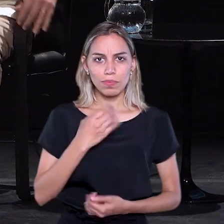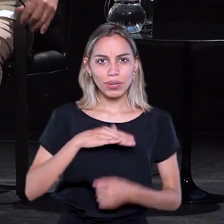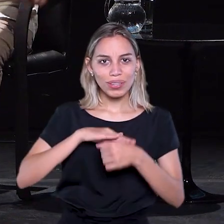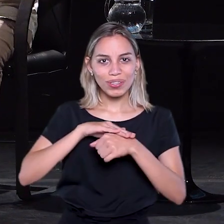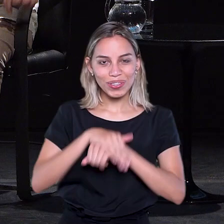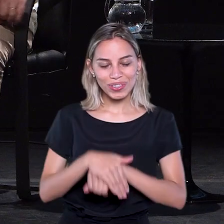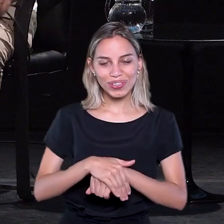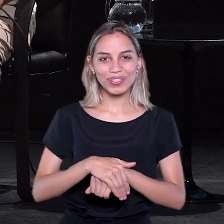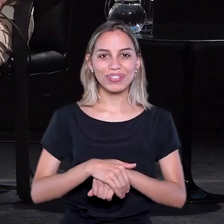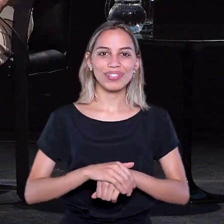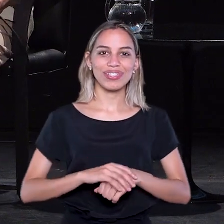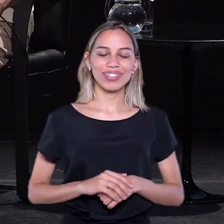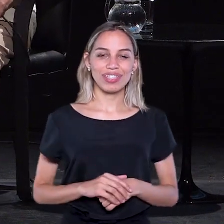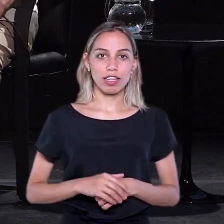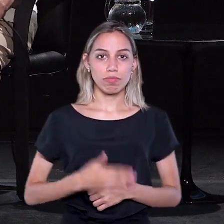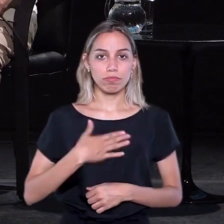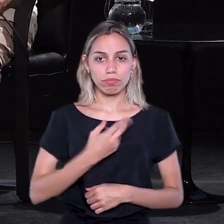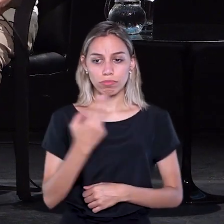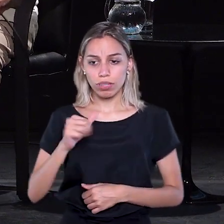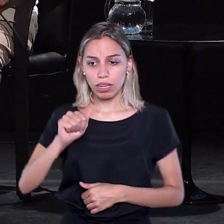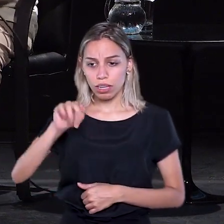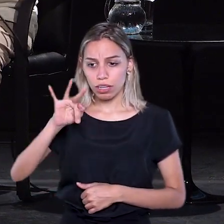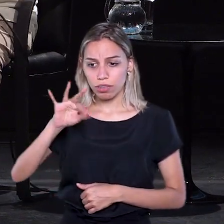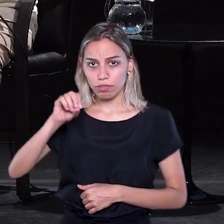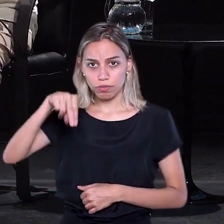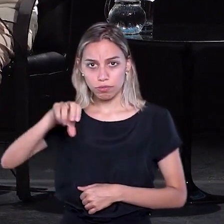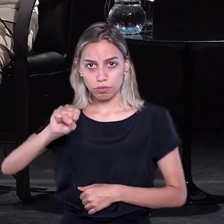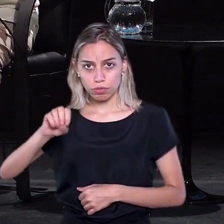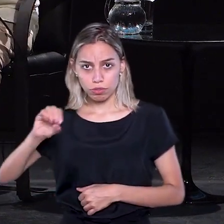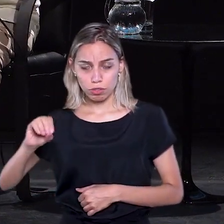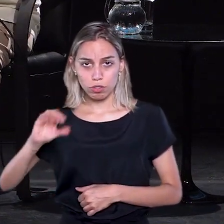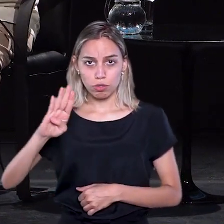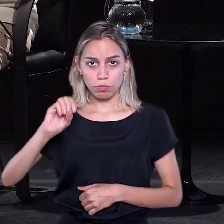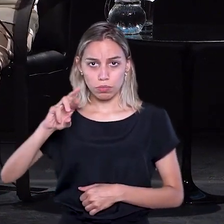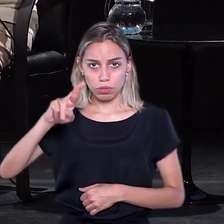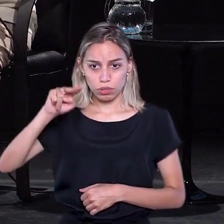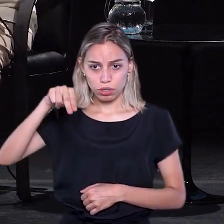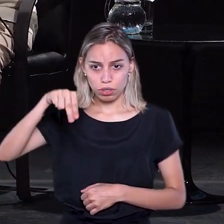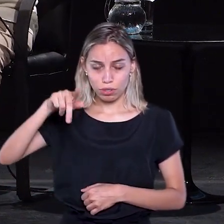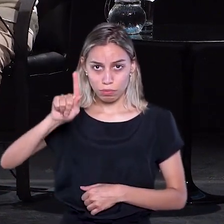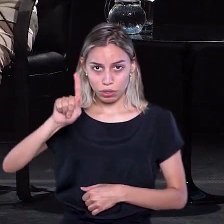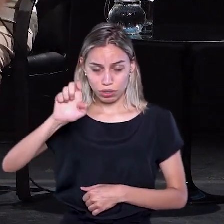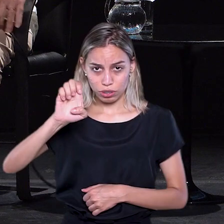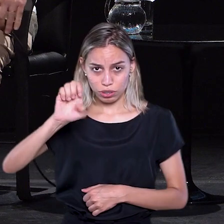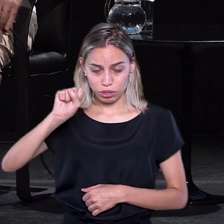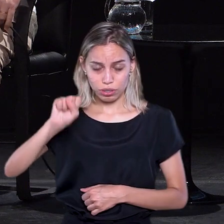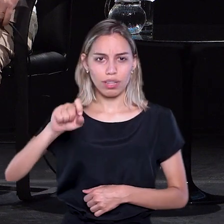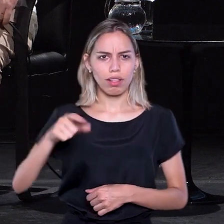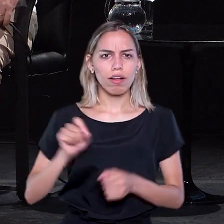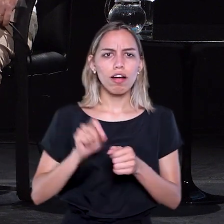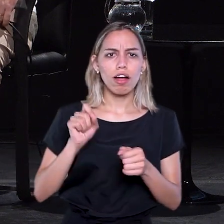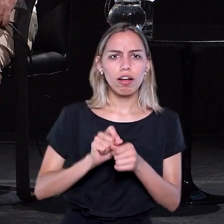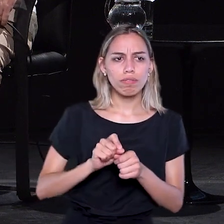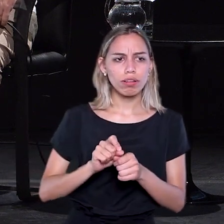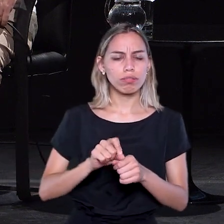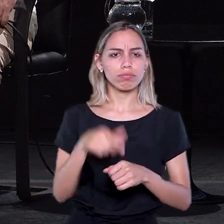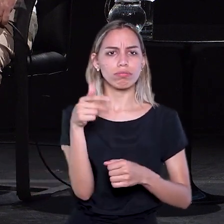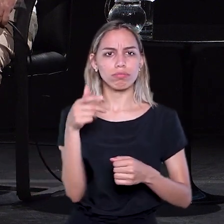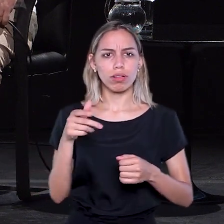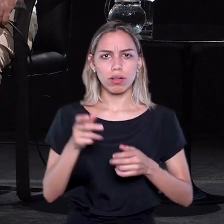Gente, muito boa noite. Meu nome é Afonso Borges e faço o projeto Sempre um Papo há 36 anos.